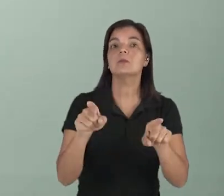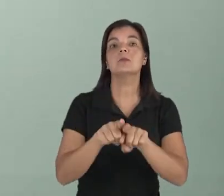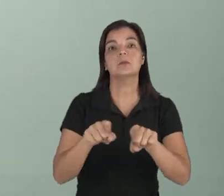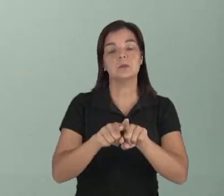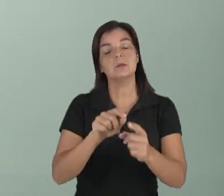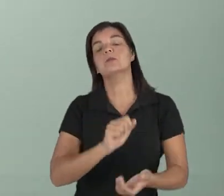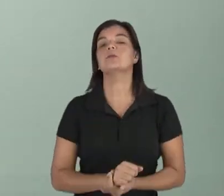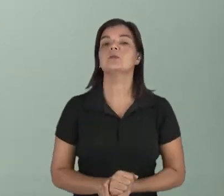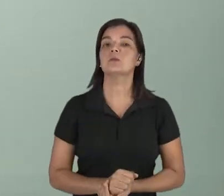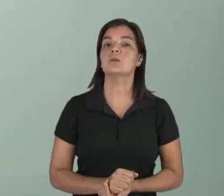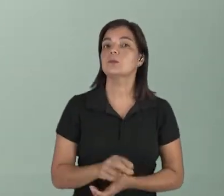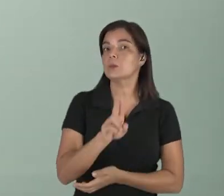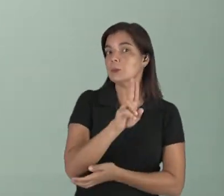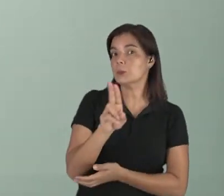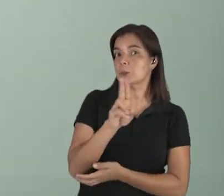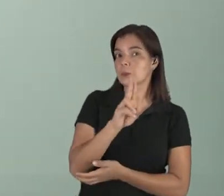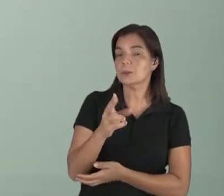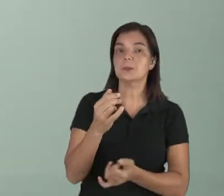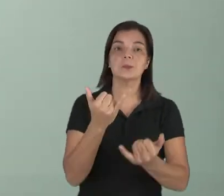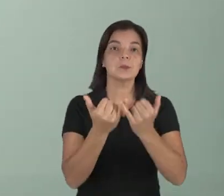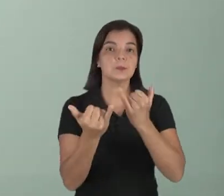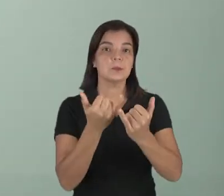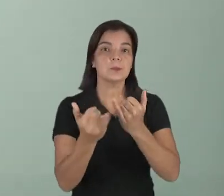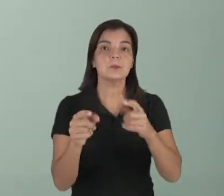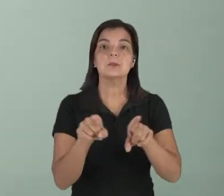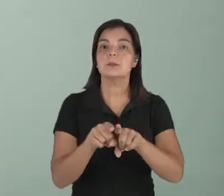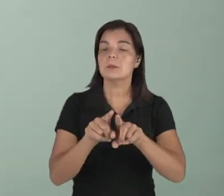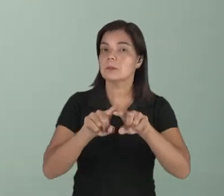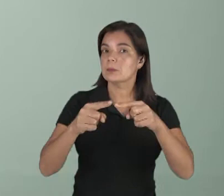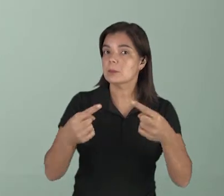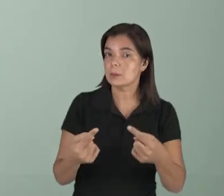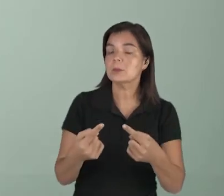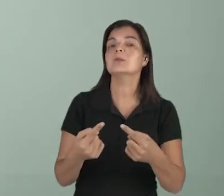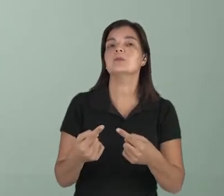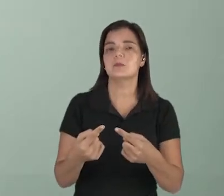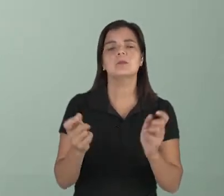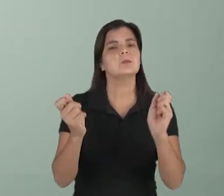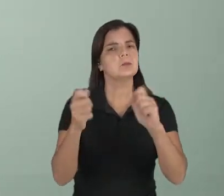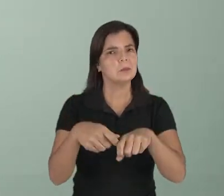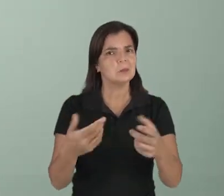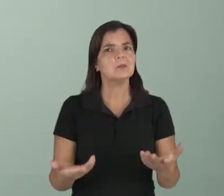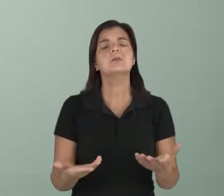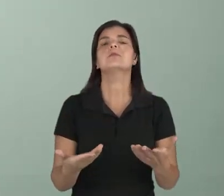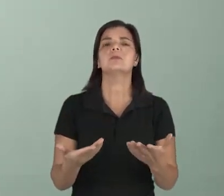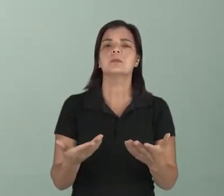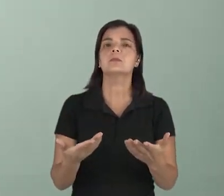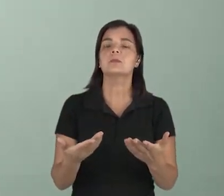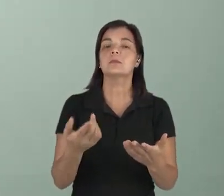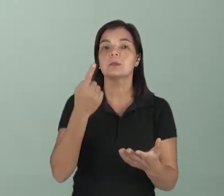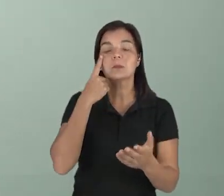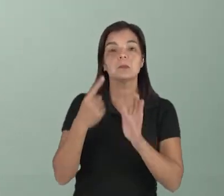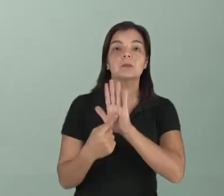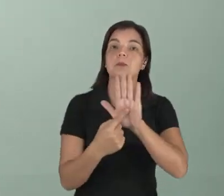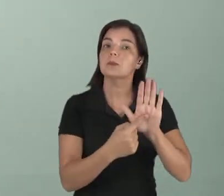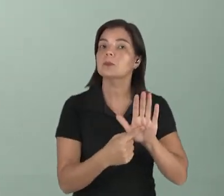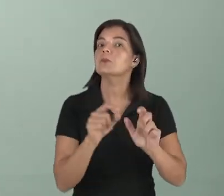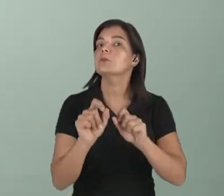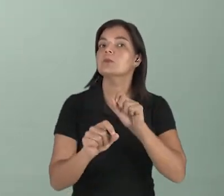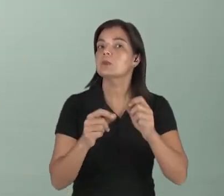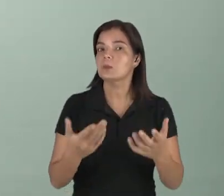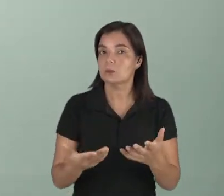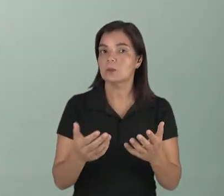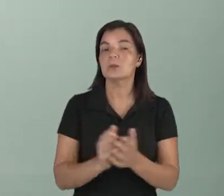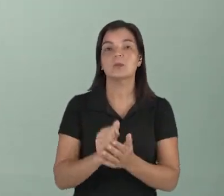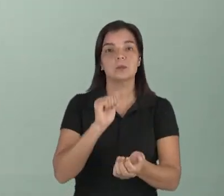têm essa nomenclatura parecida, mas a gente pode identificar o que são